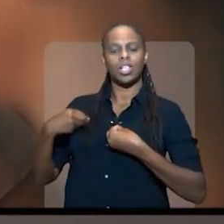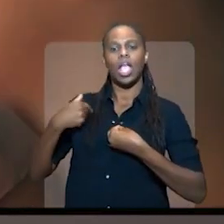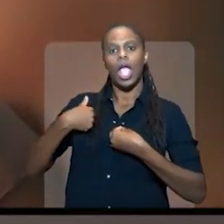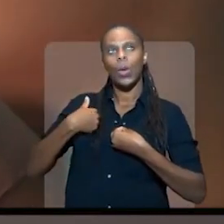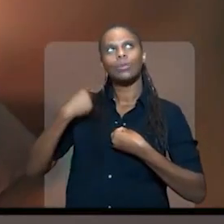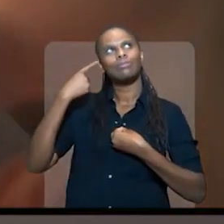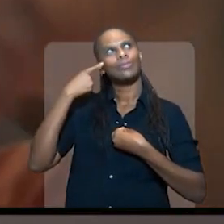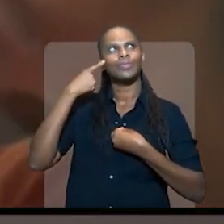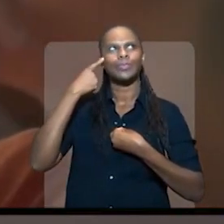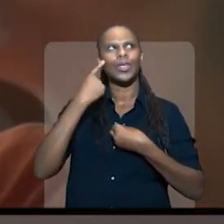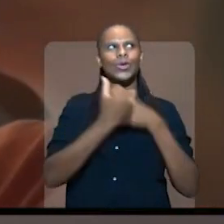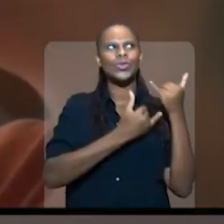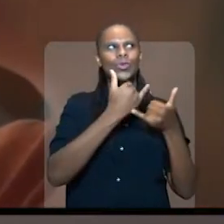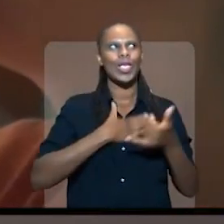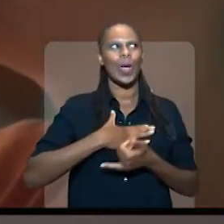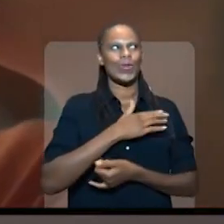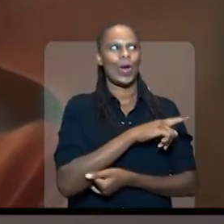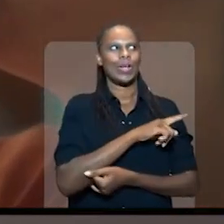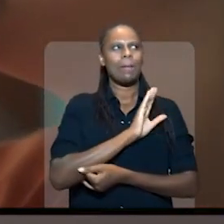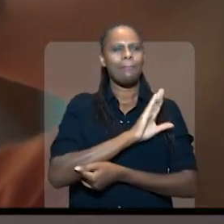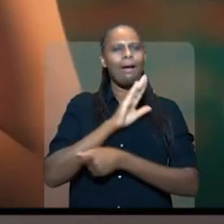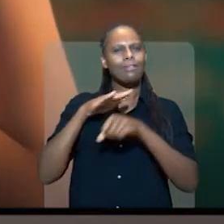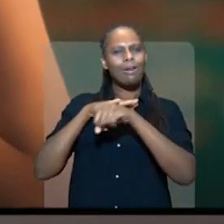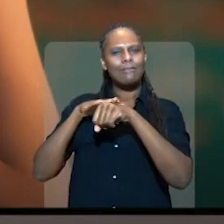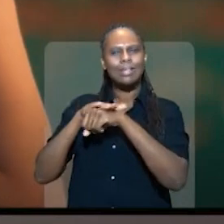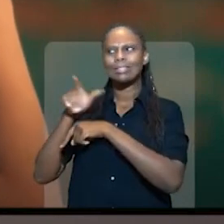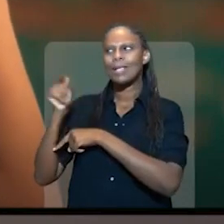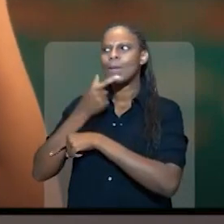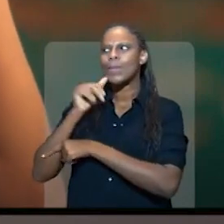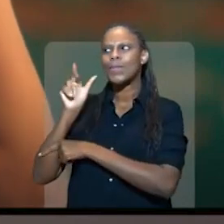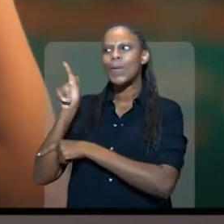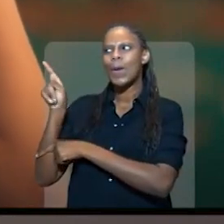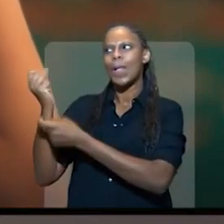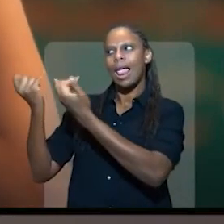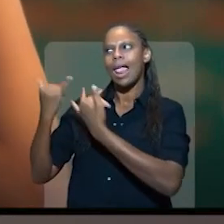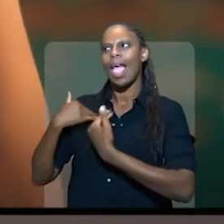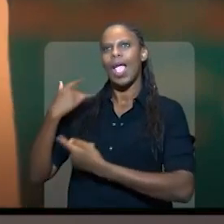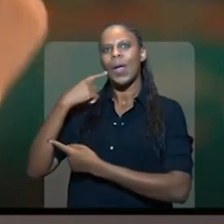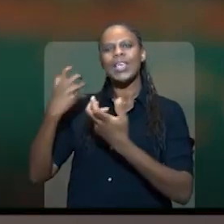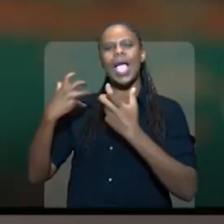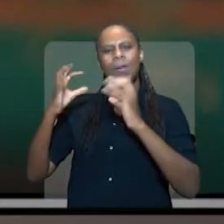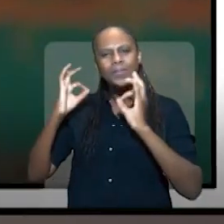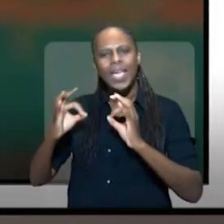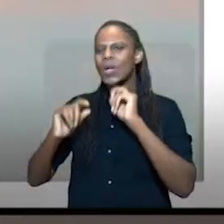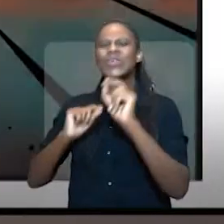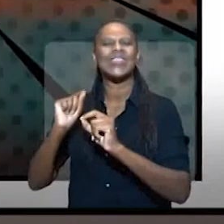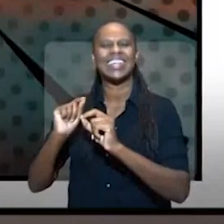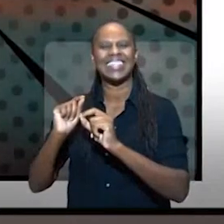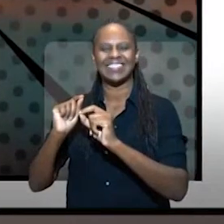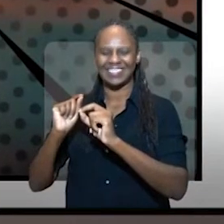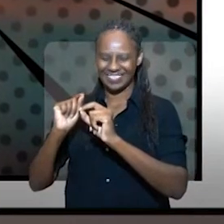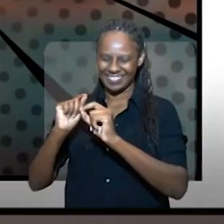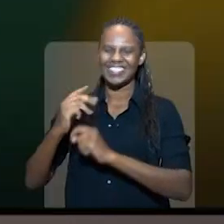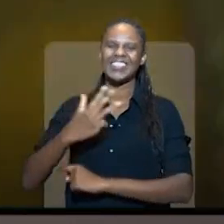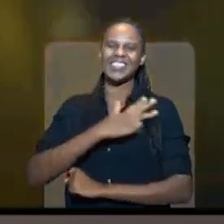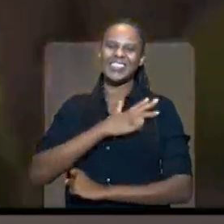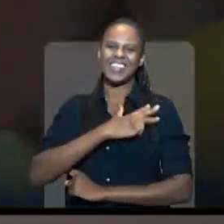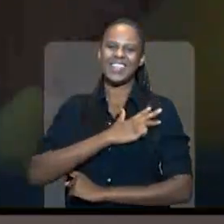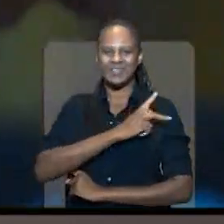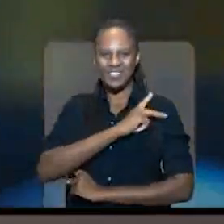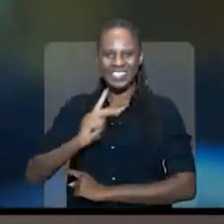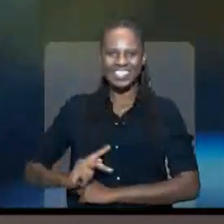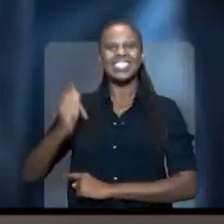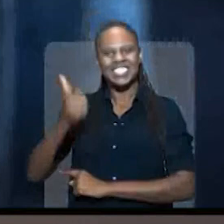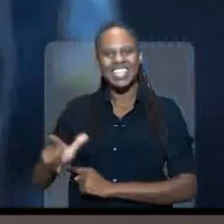Crianças. Eu ia pedir aquele jogo que eu gosto, mas depois que eu falei com meu irmão, sabe o que eu quero de verdade? Eu quero